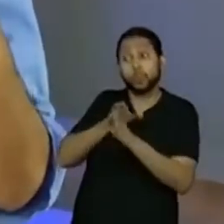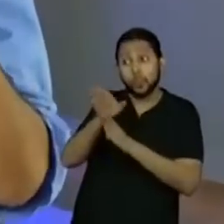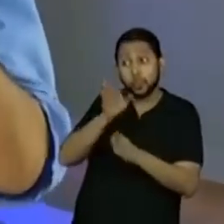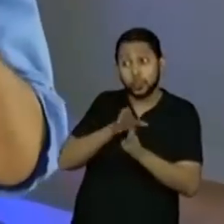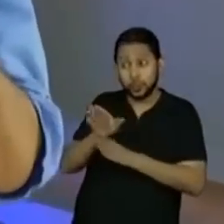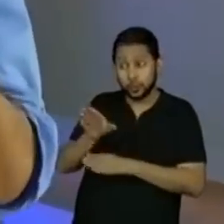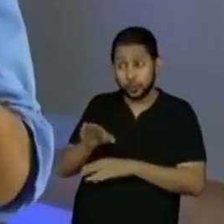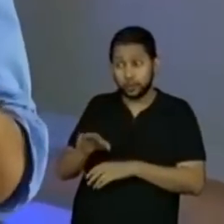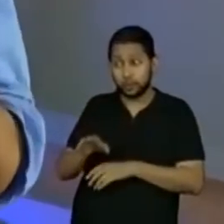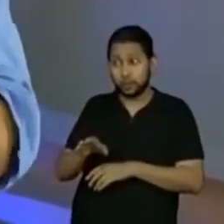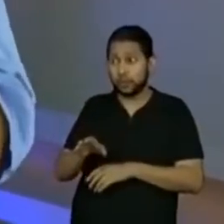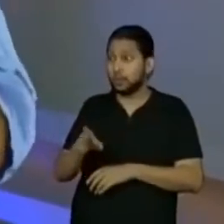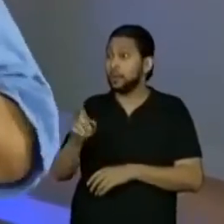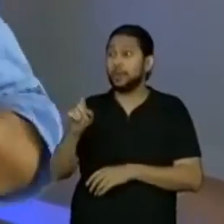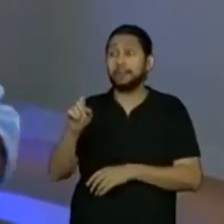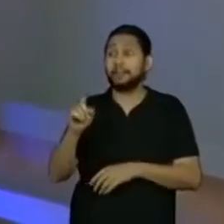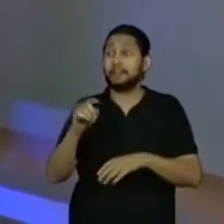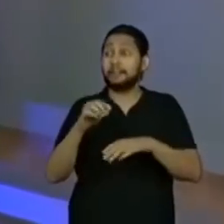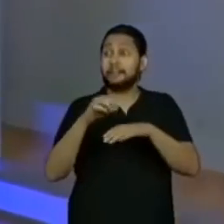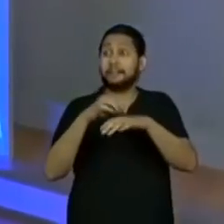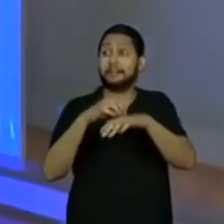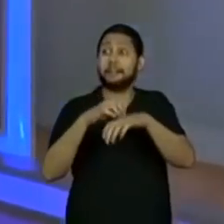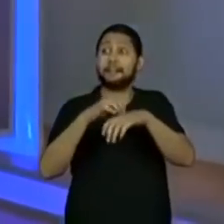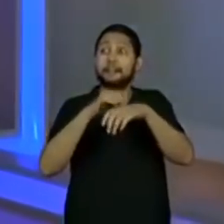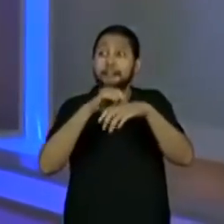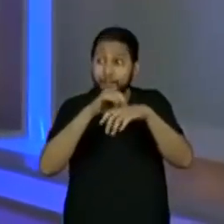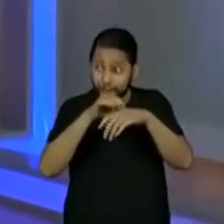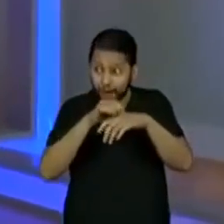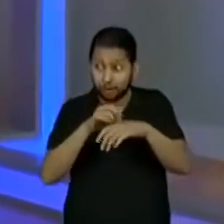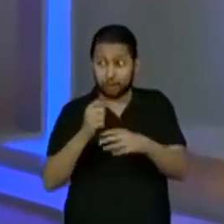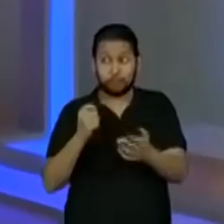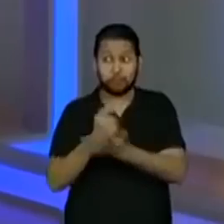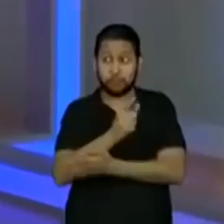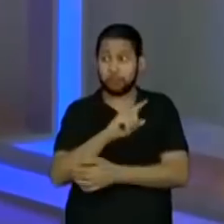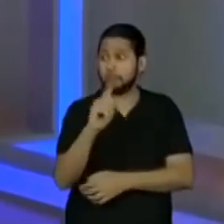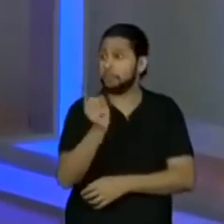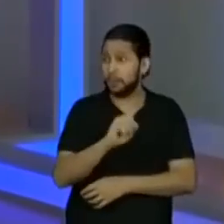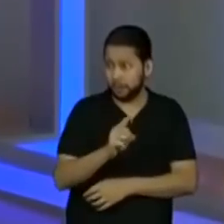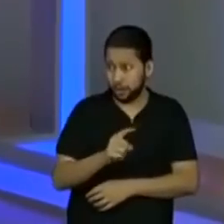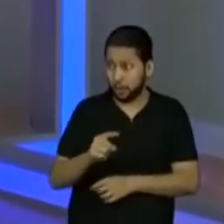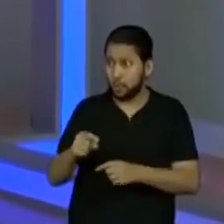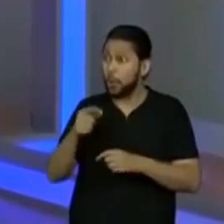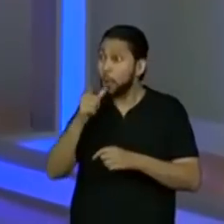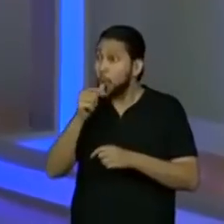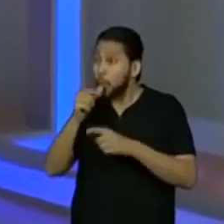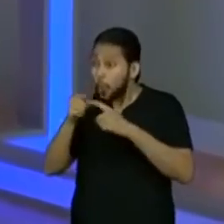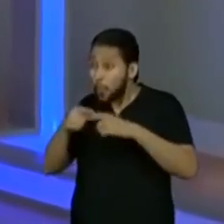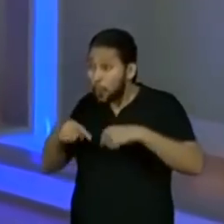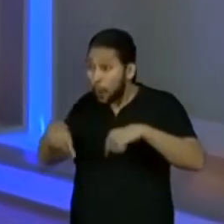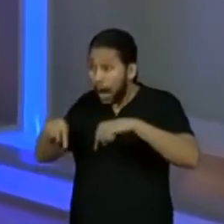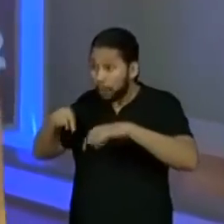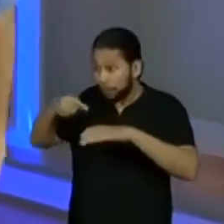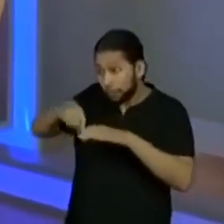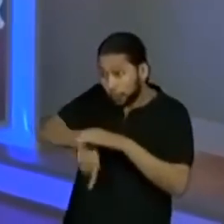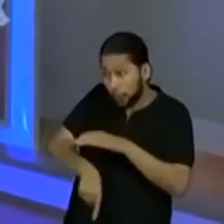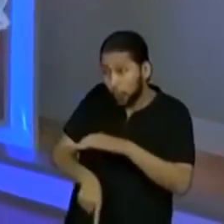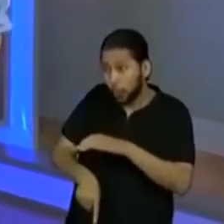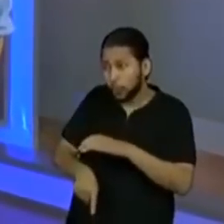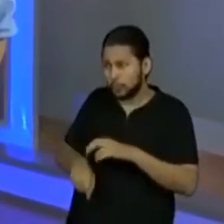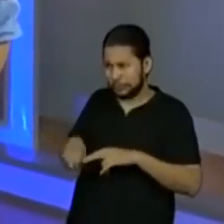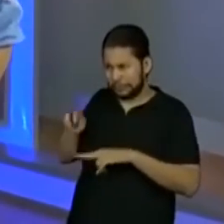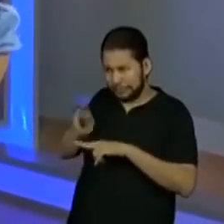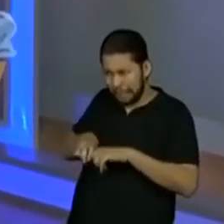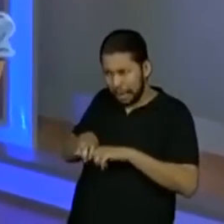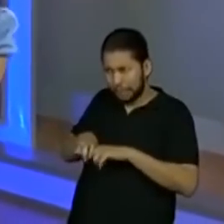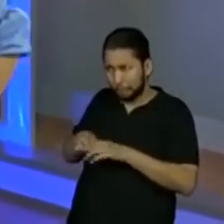Fuja, não compre carne destinada à forca e nem sente próximo a um poço. Ele falou assim, que animal mais